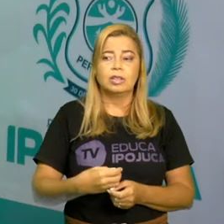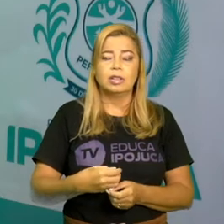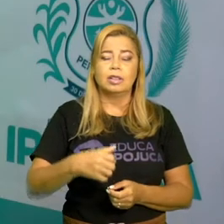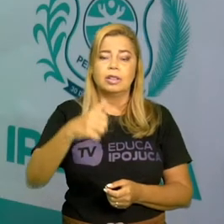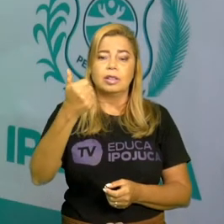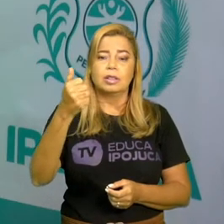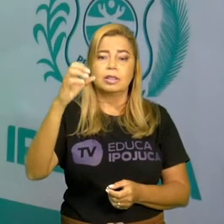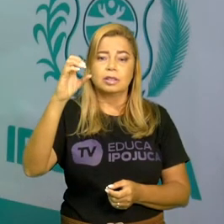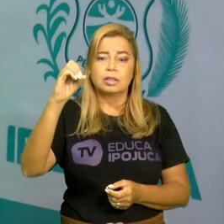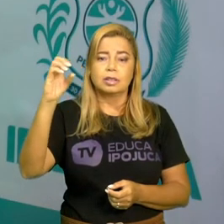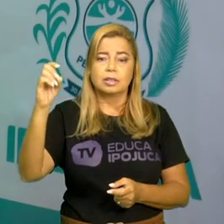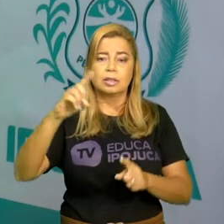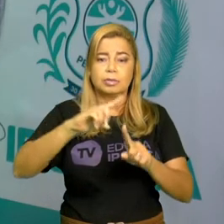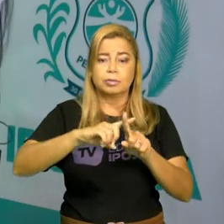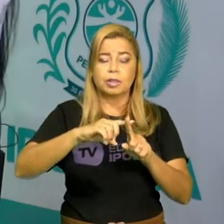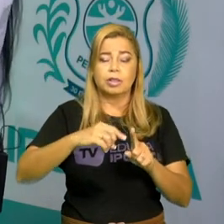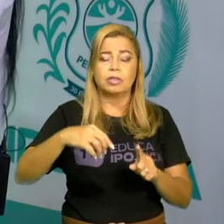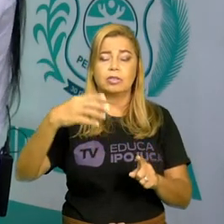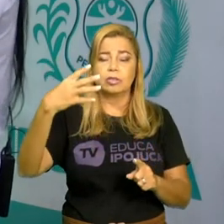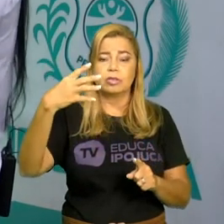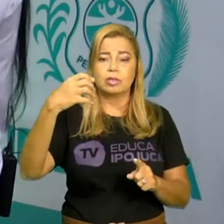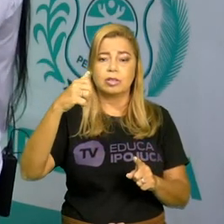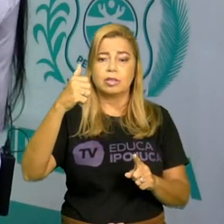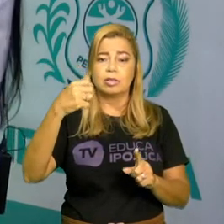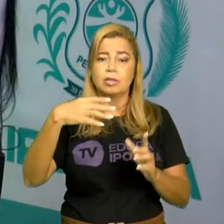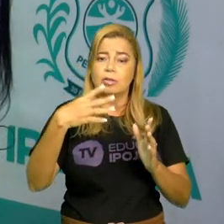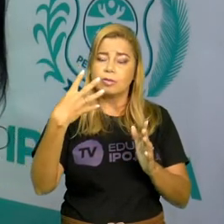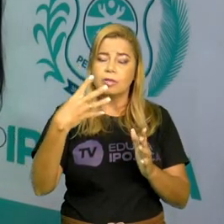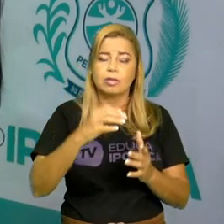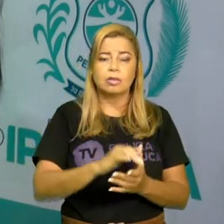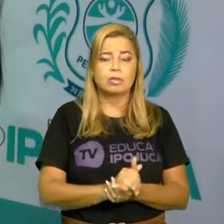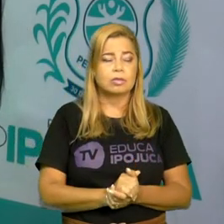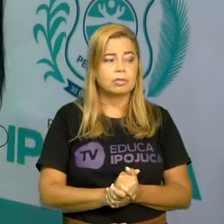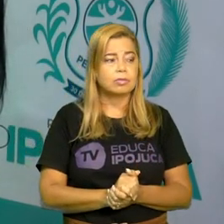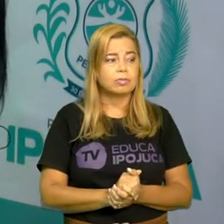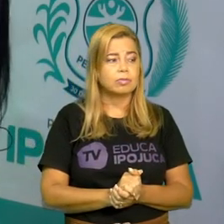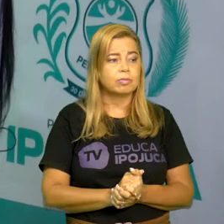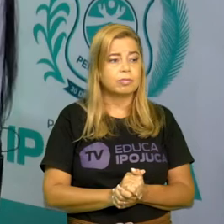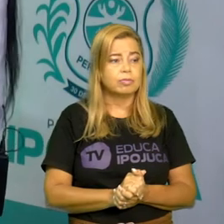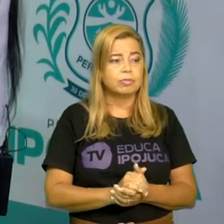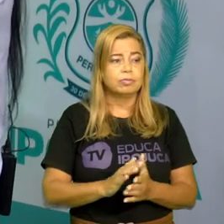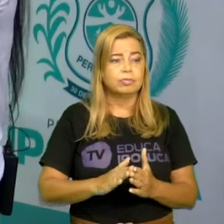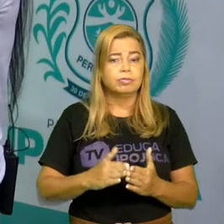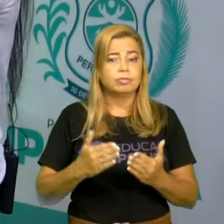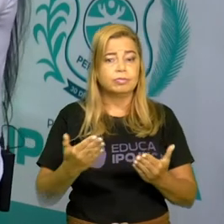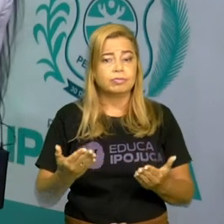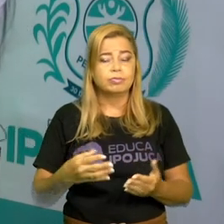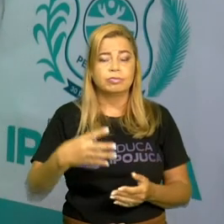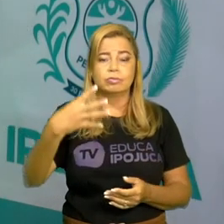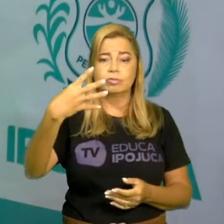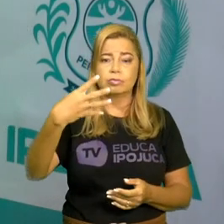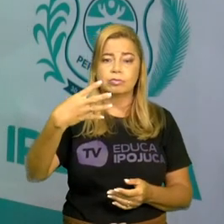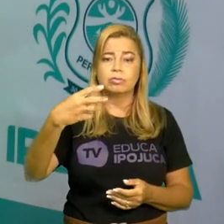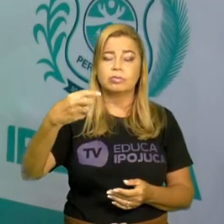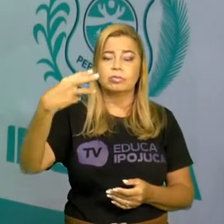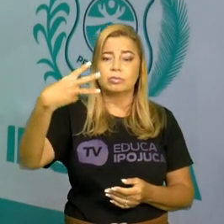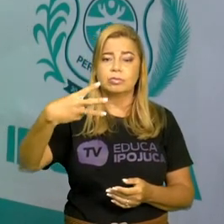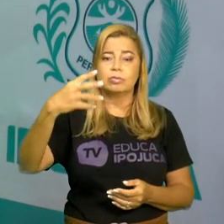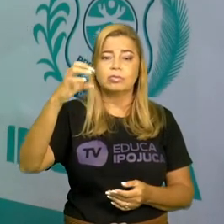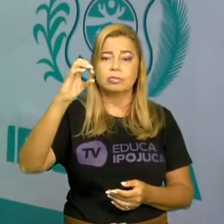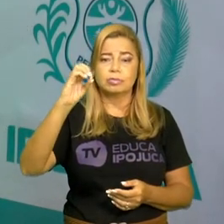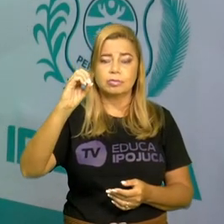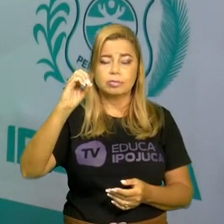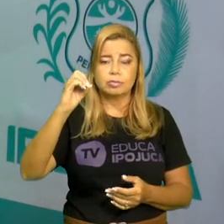tenho 400 então zero aqui ó vou representar 430 aí se for